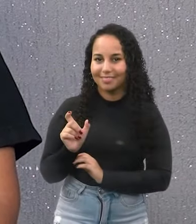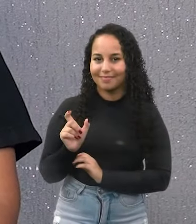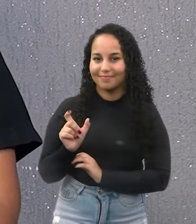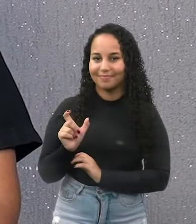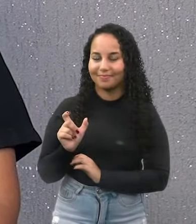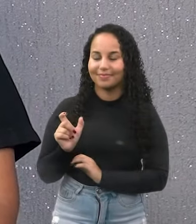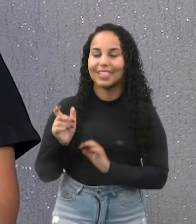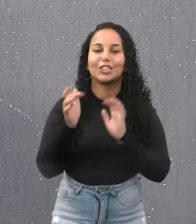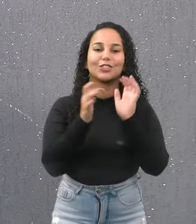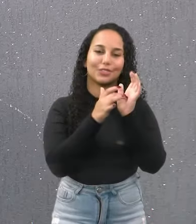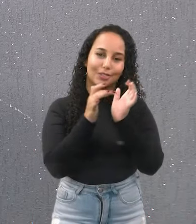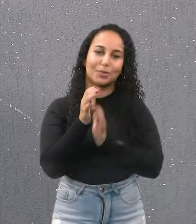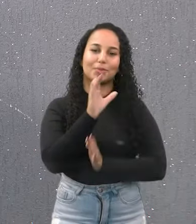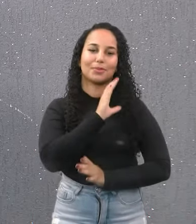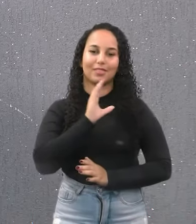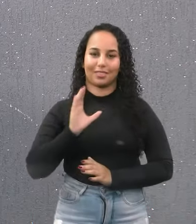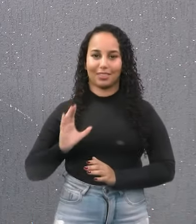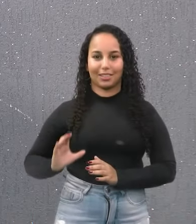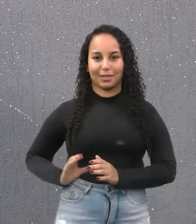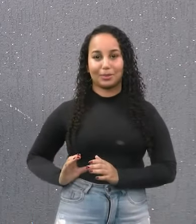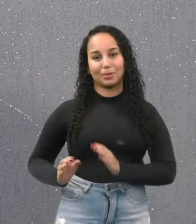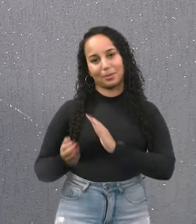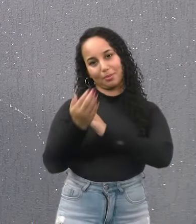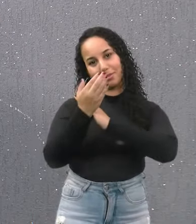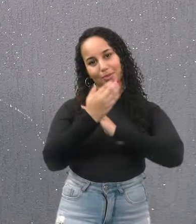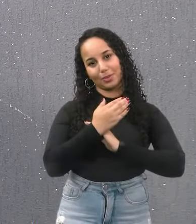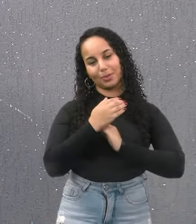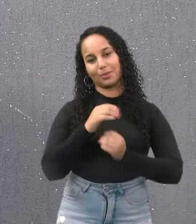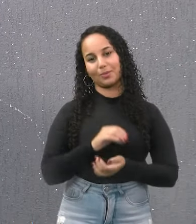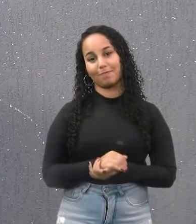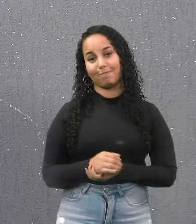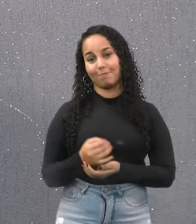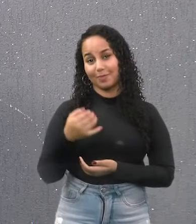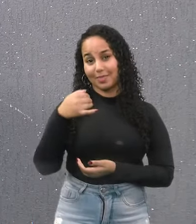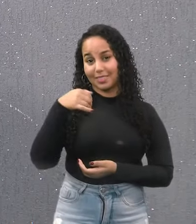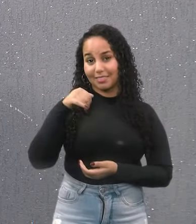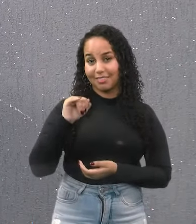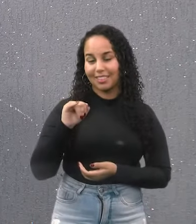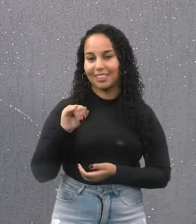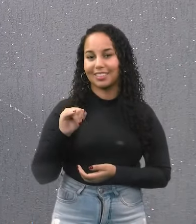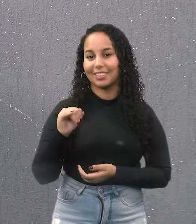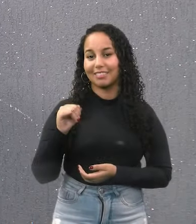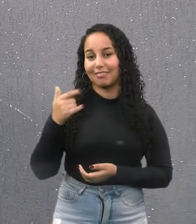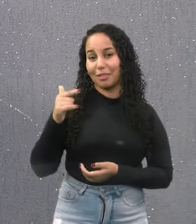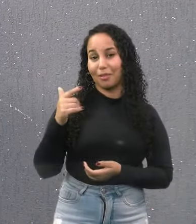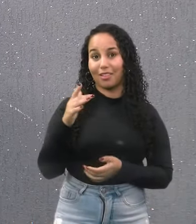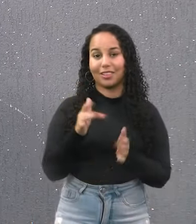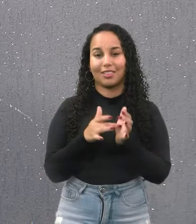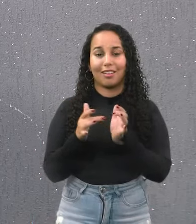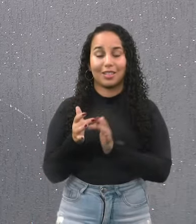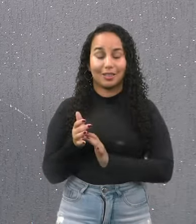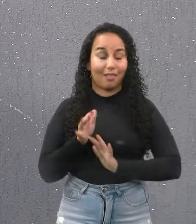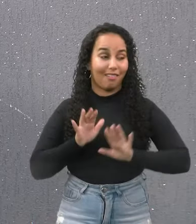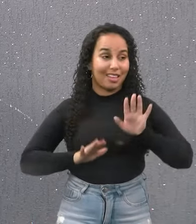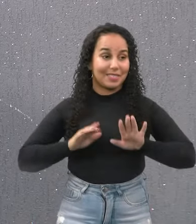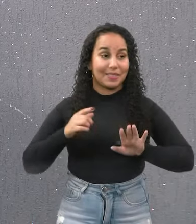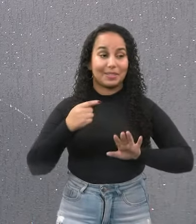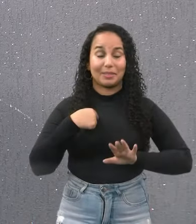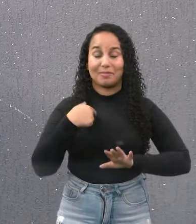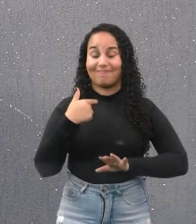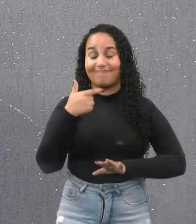momento de provação. E o nome dessa pessoa é Jesus Cristo. Se não fosse Jesus na minha vida, irmãos, eu falo para vocês